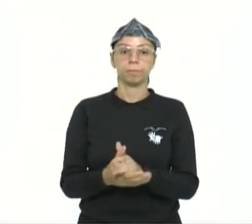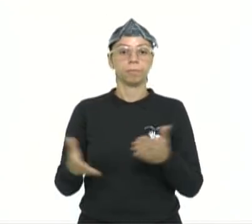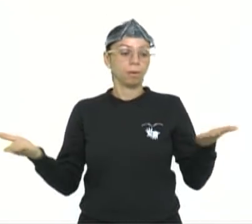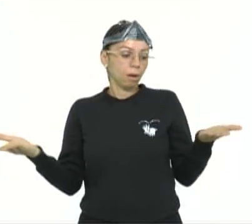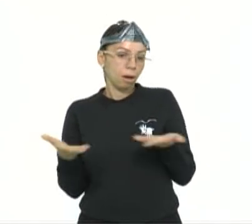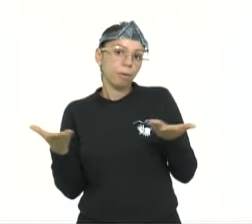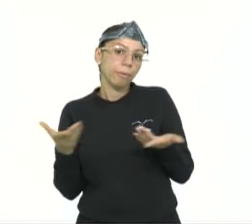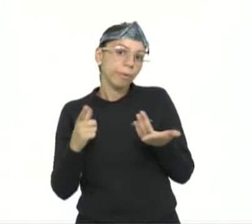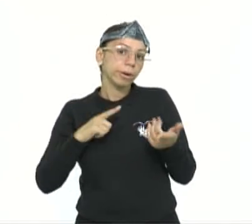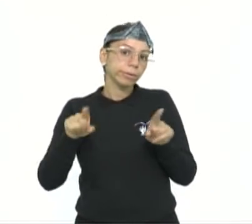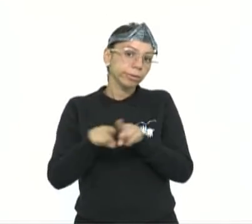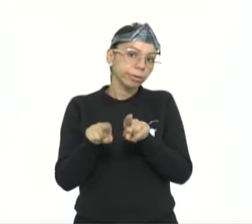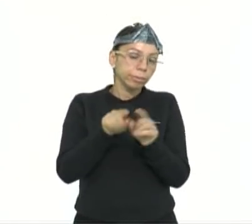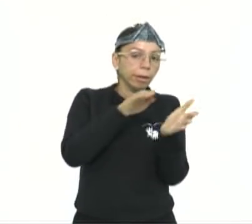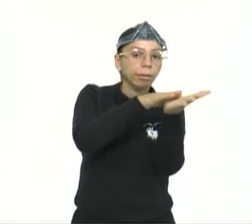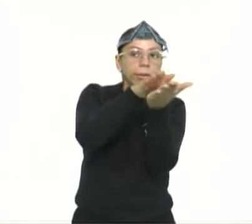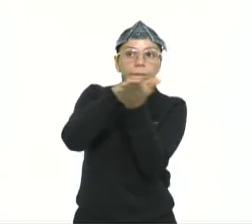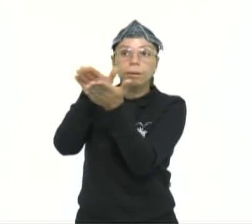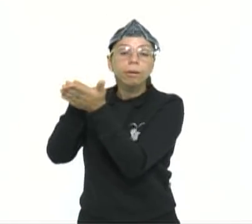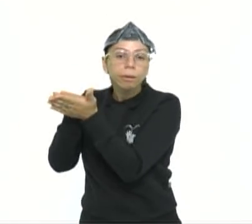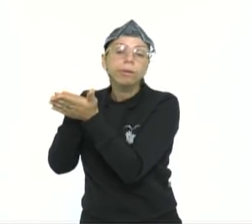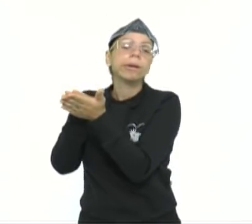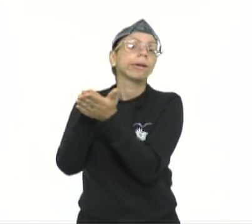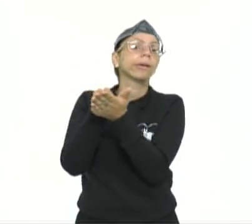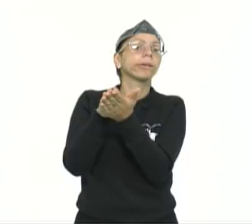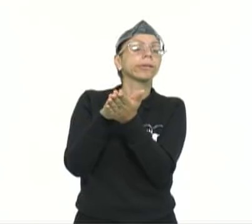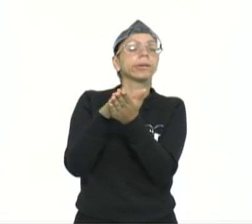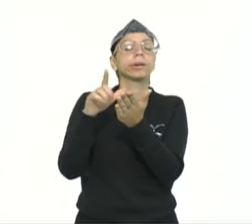que a teacher falou? Na Espanha,